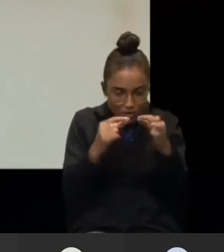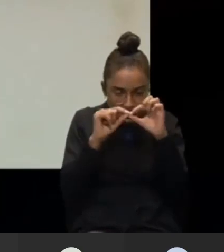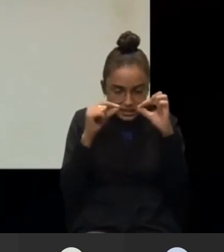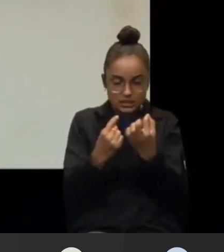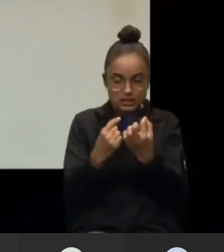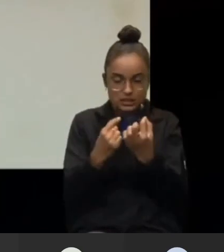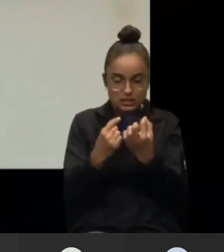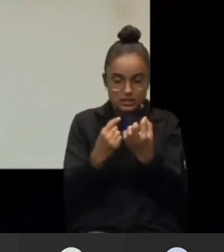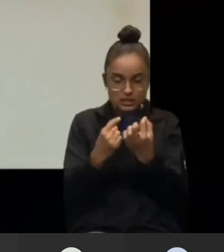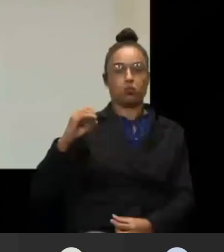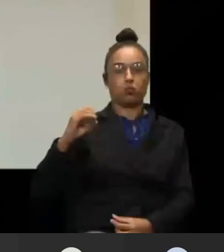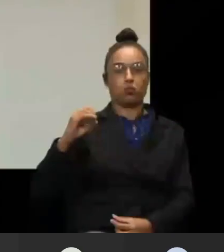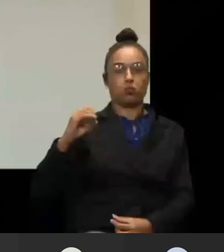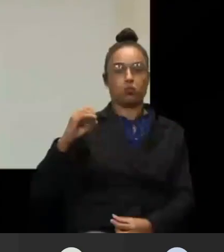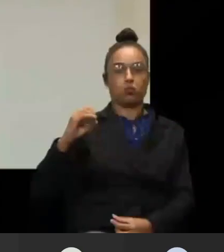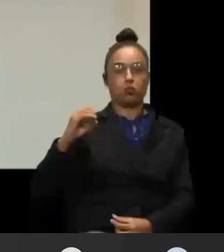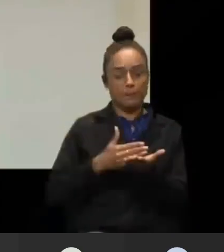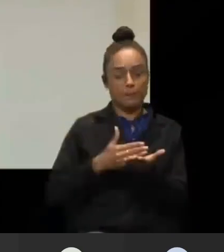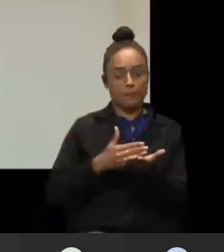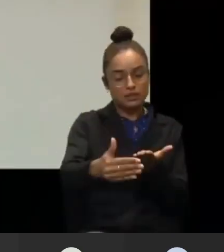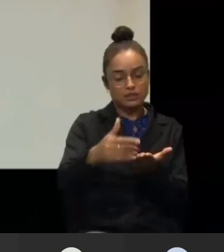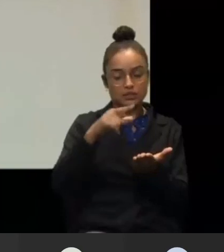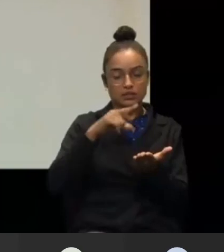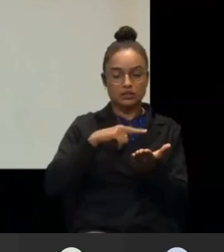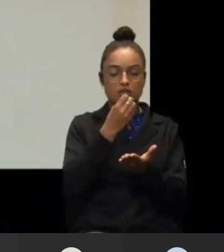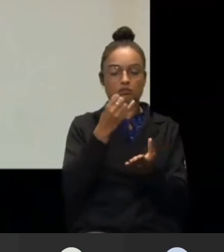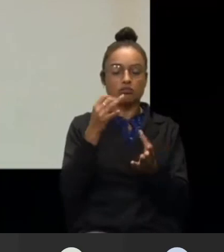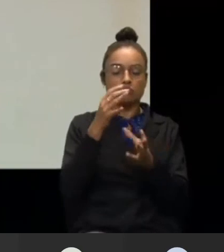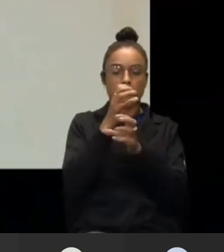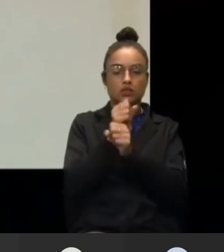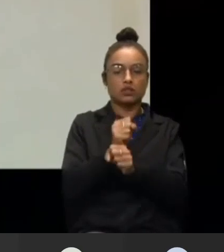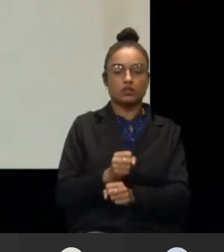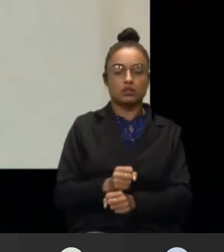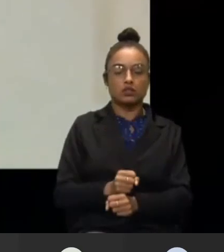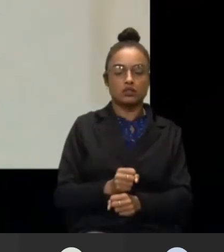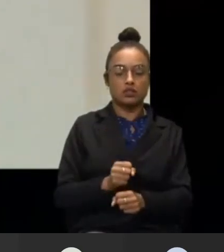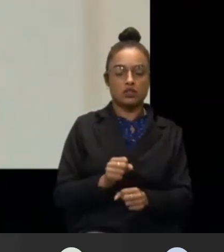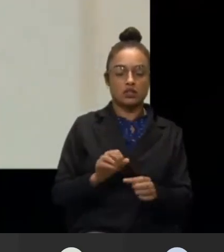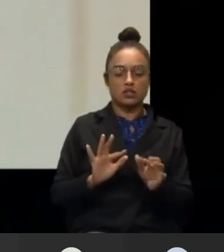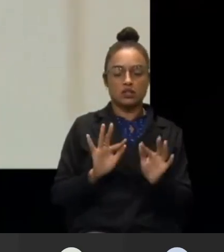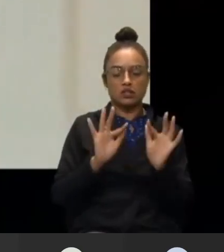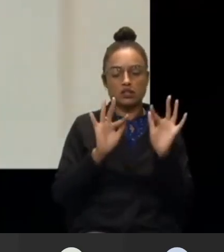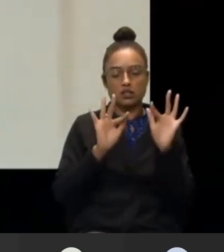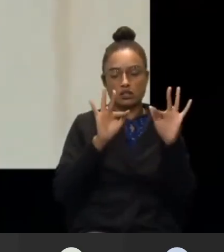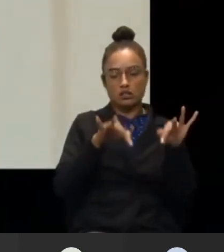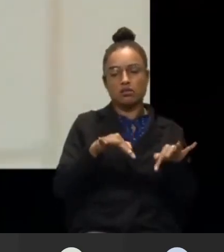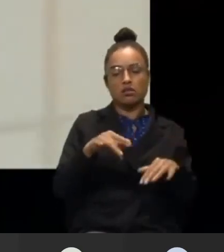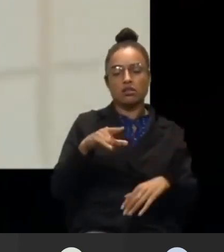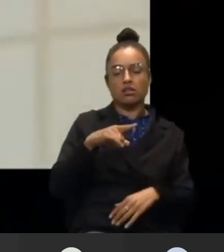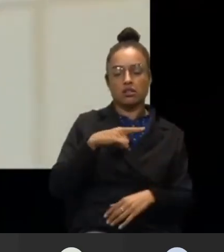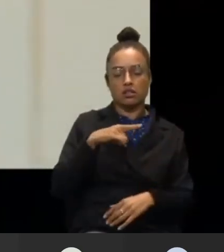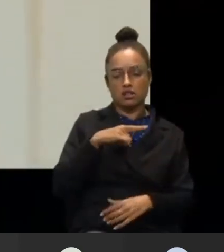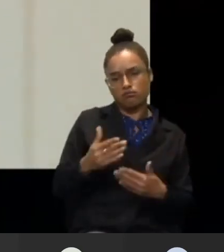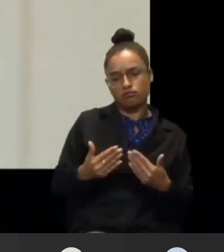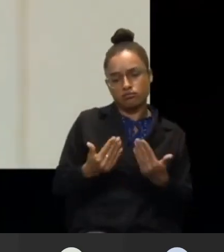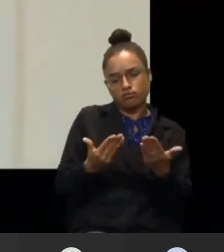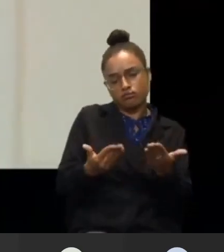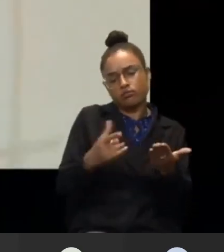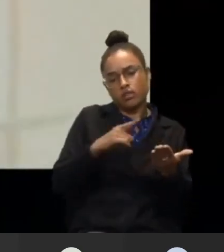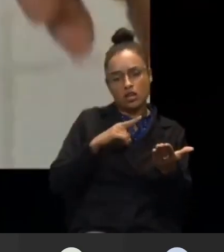do zero, ou seja, na linha do início ali, para ter a quantidade total. A bureta está totalmente completa, com um